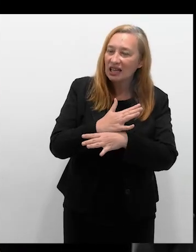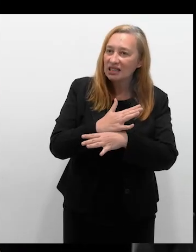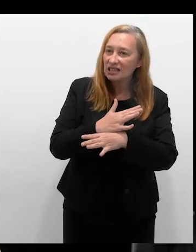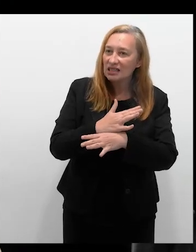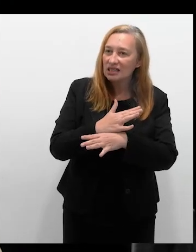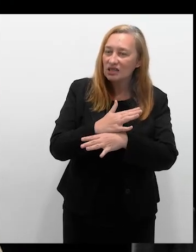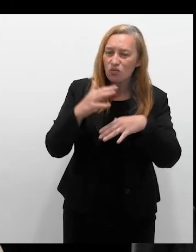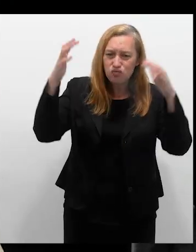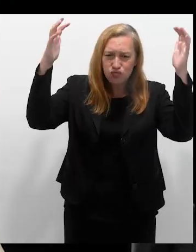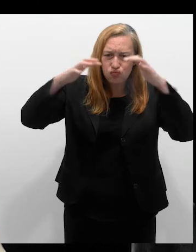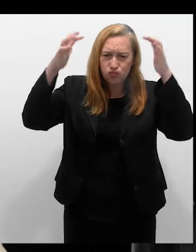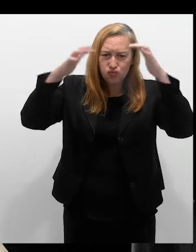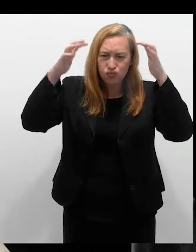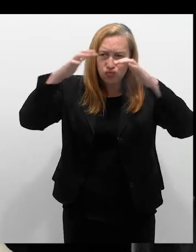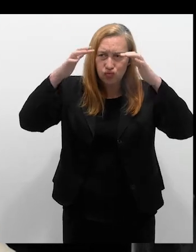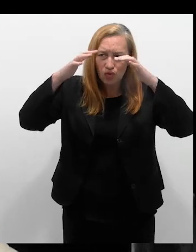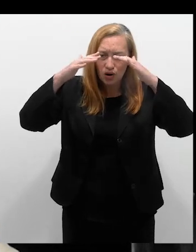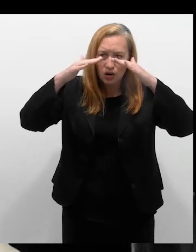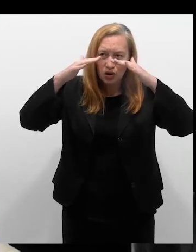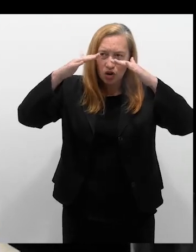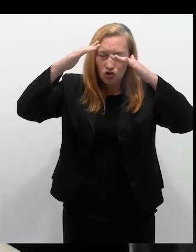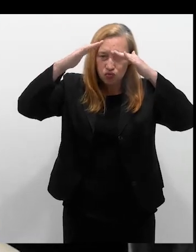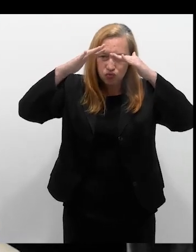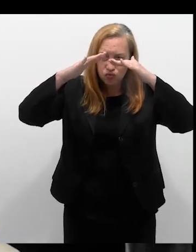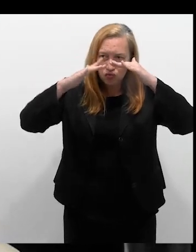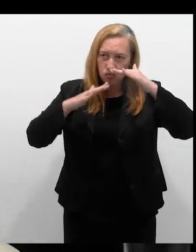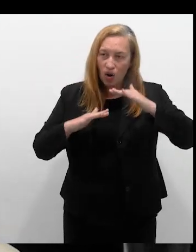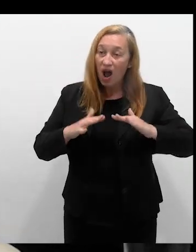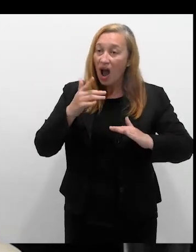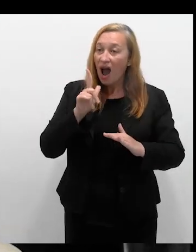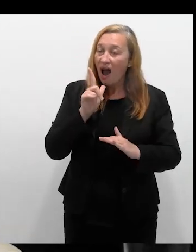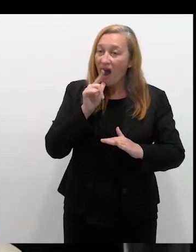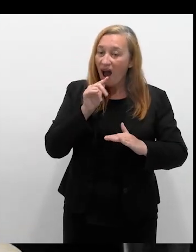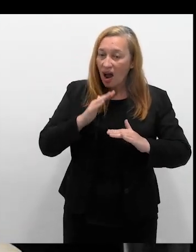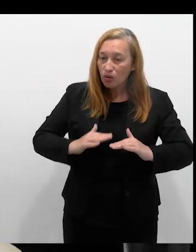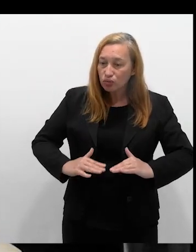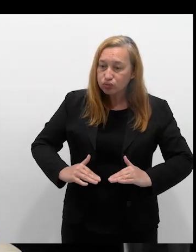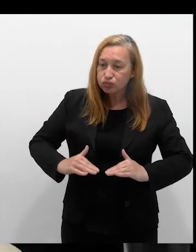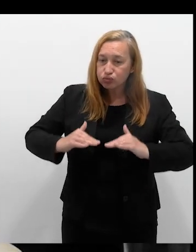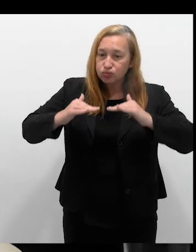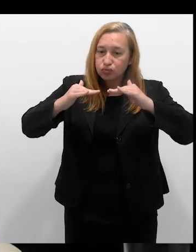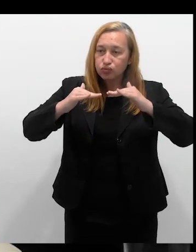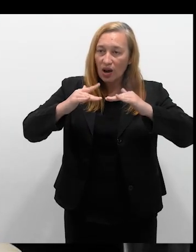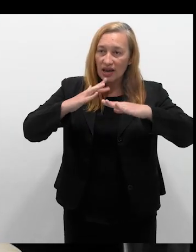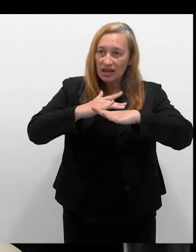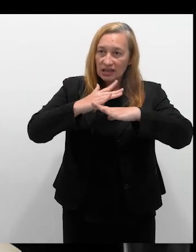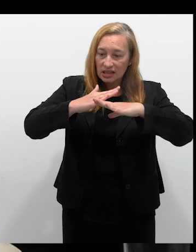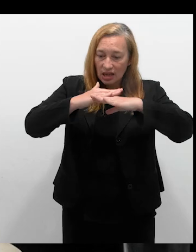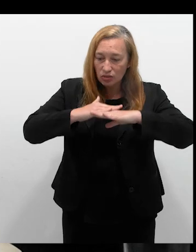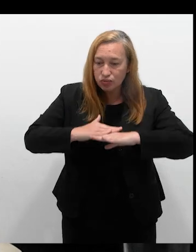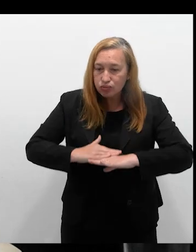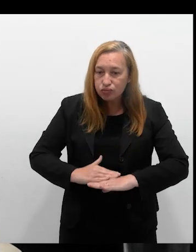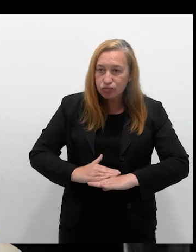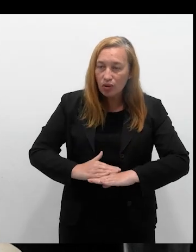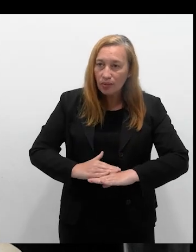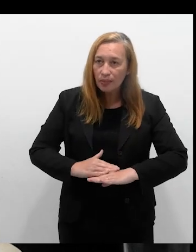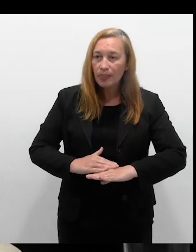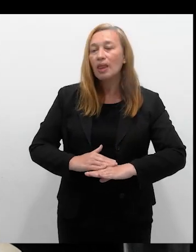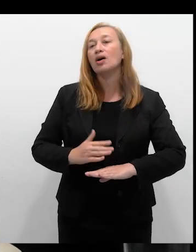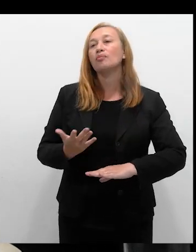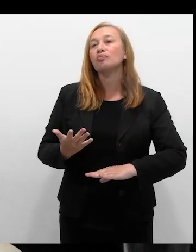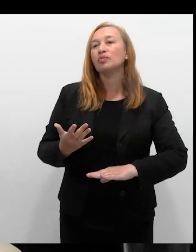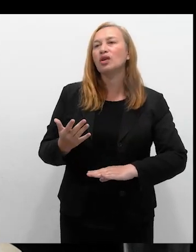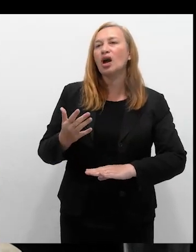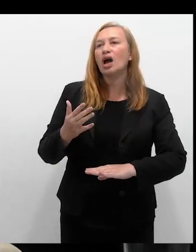do livro Cidades Afundam Dias Normais, da Aline Valek, que é um livro que, particularmente para alguém